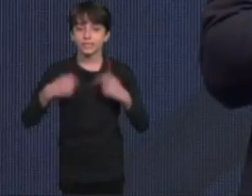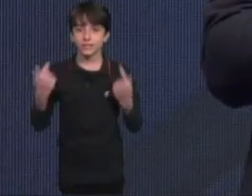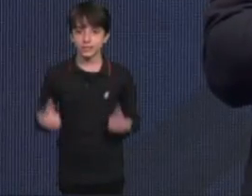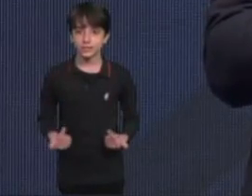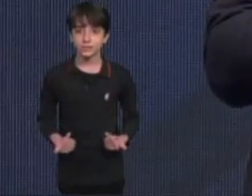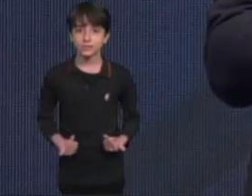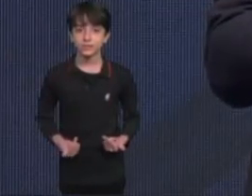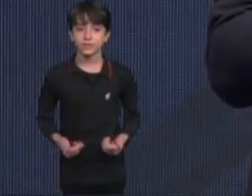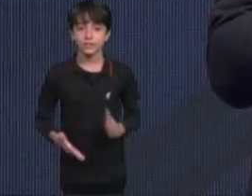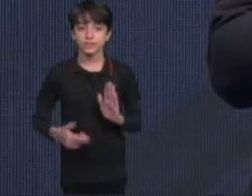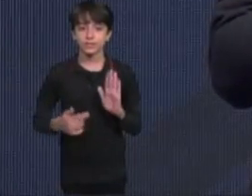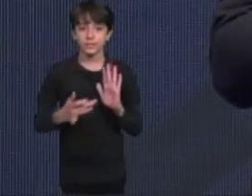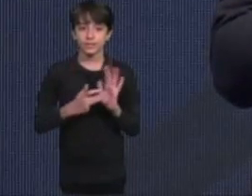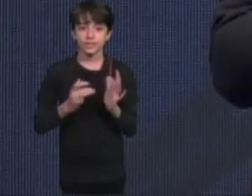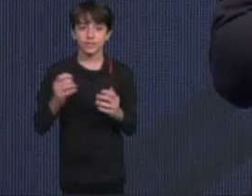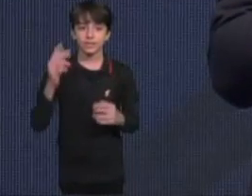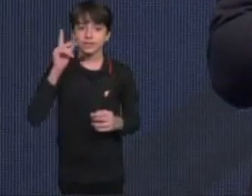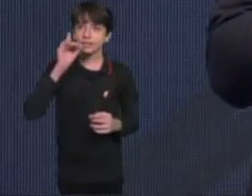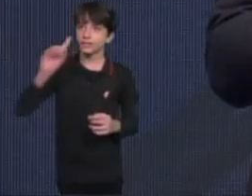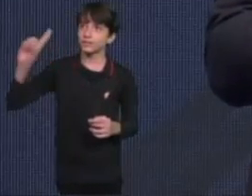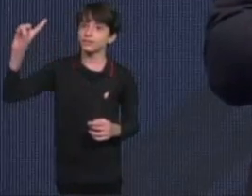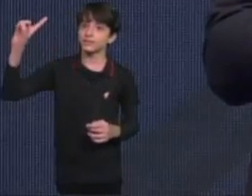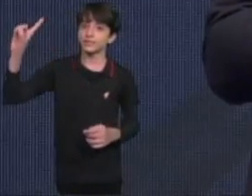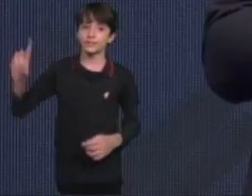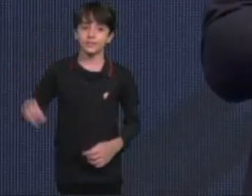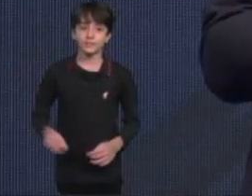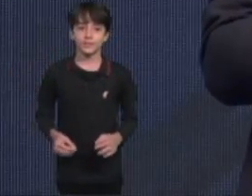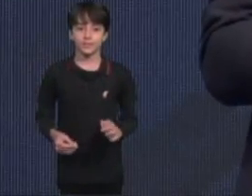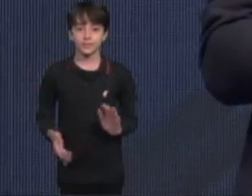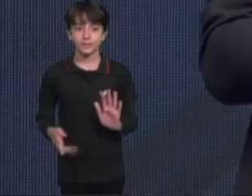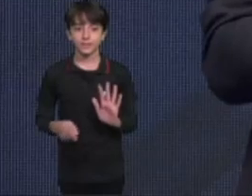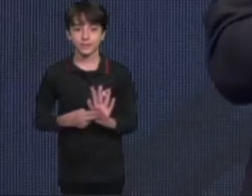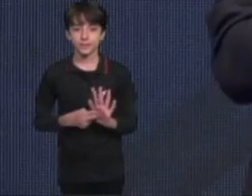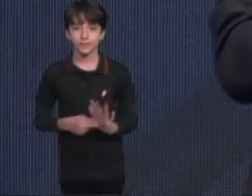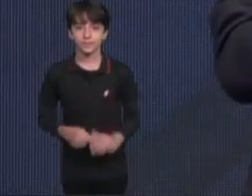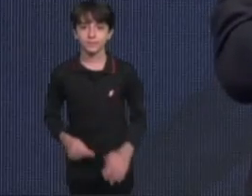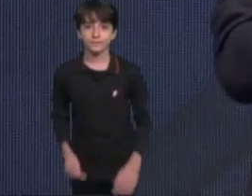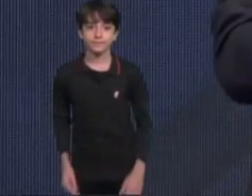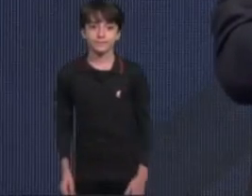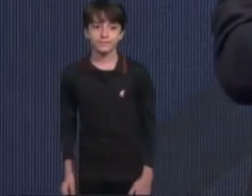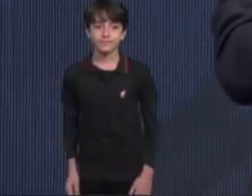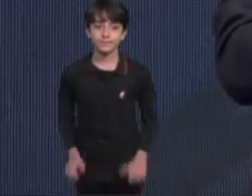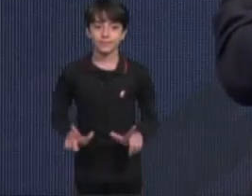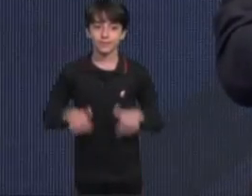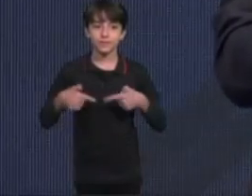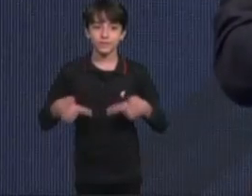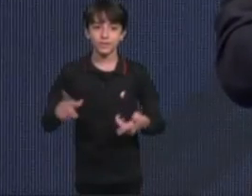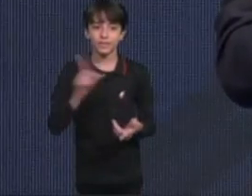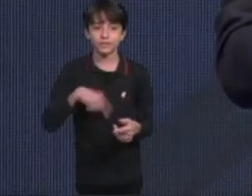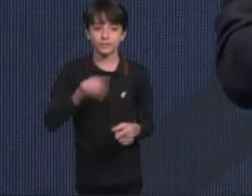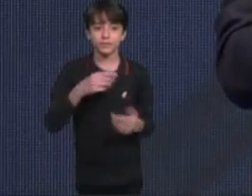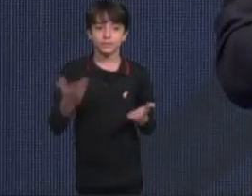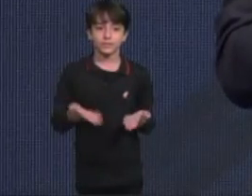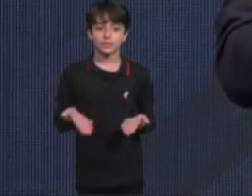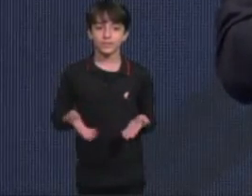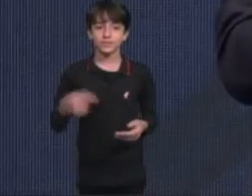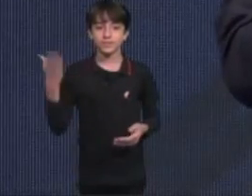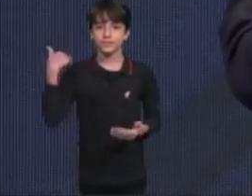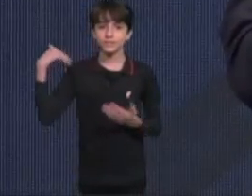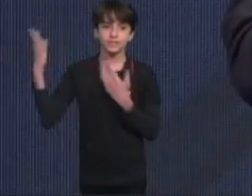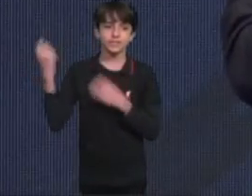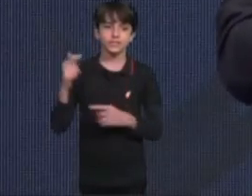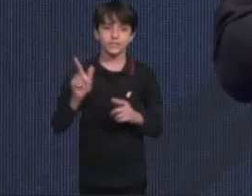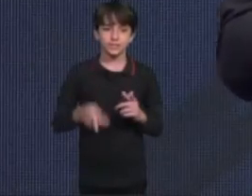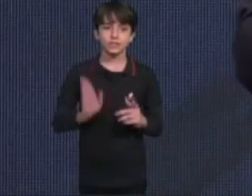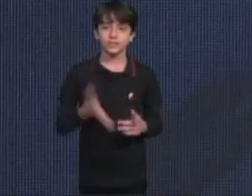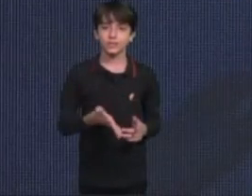o confessarei diante de meu pai que está nos céus e o ato que eu vou convidar você para fazer um dia eu fiz um Oi